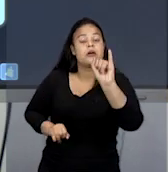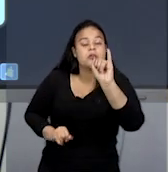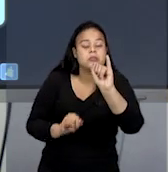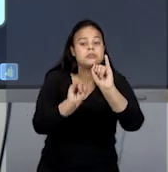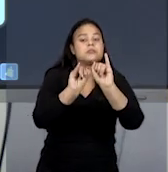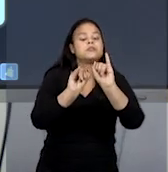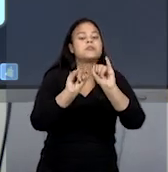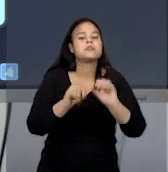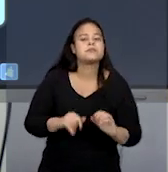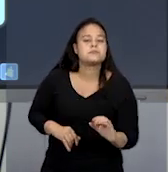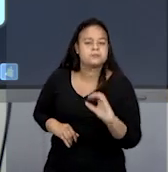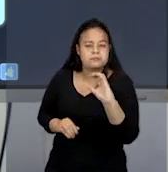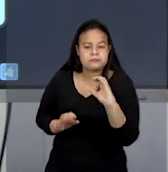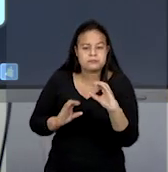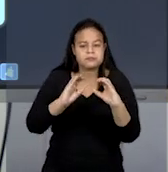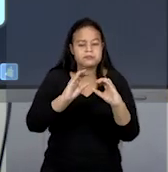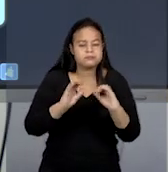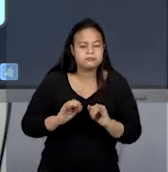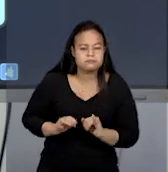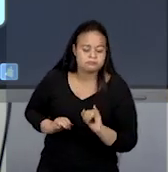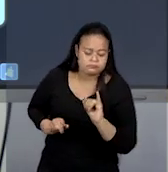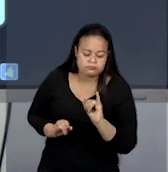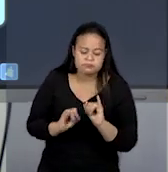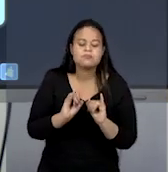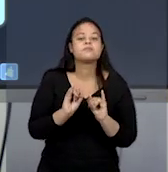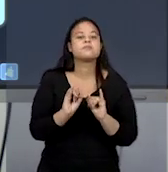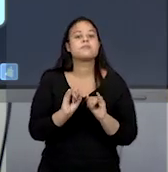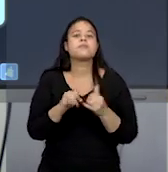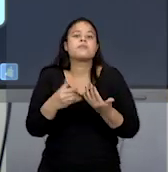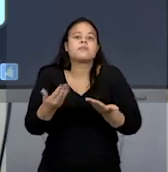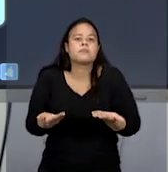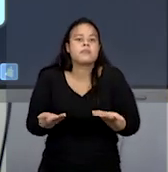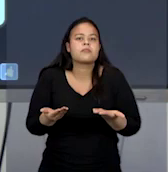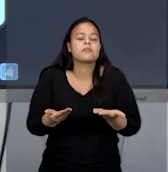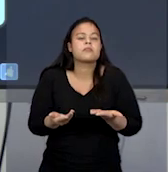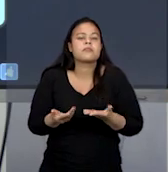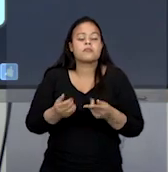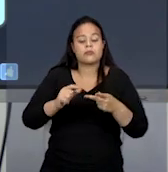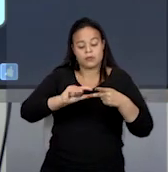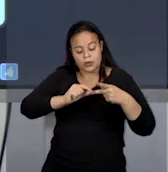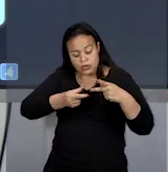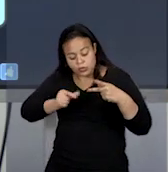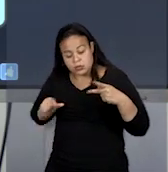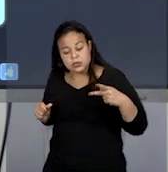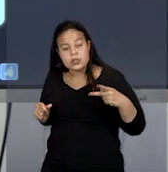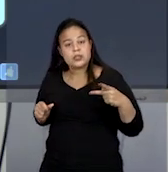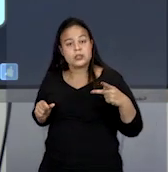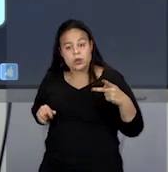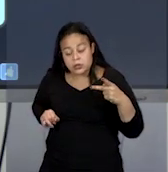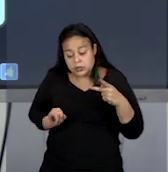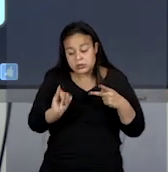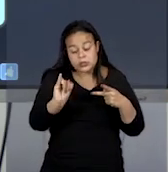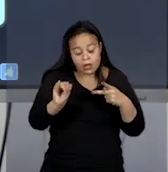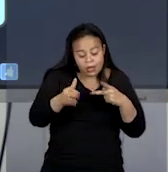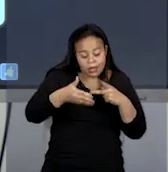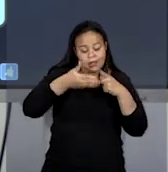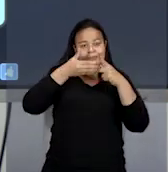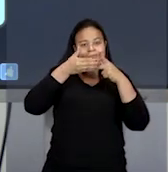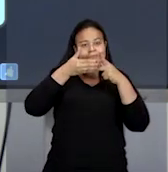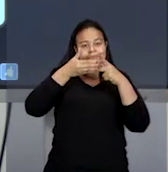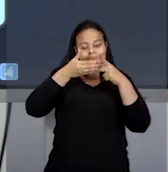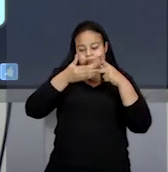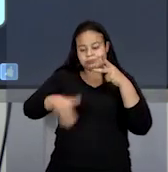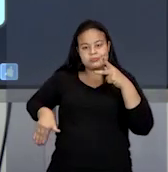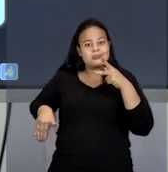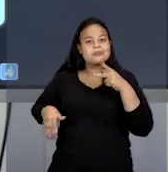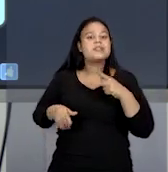E o Czinho, Czinho, Izinho, Izinho. Como esse gene aqui, eu sei que o Izão vai inibir,